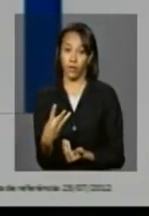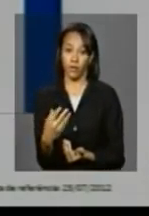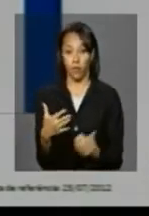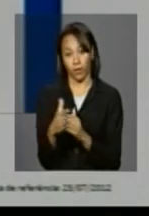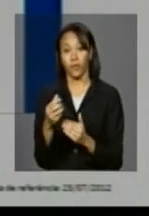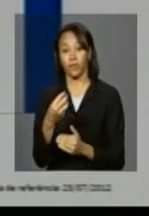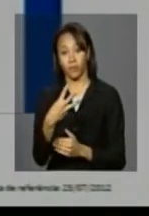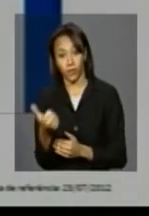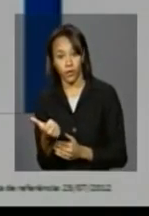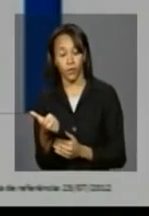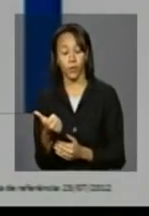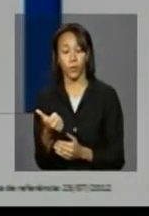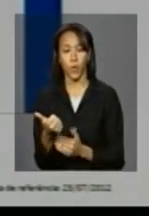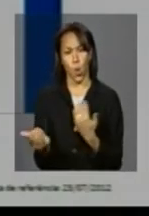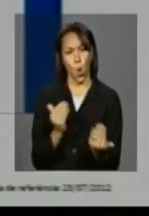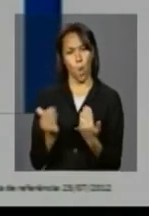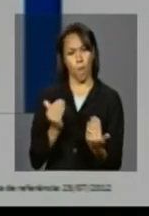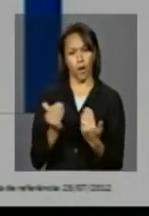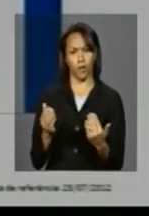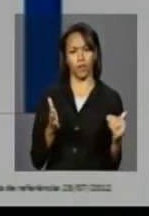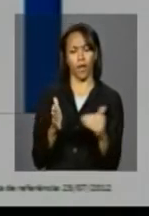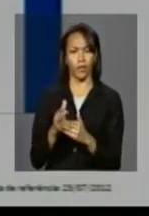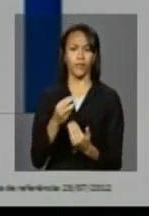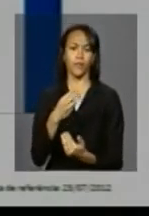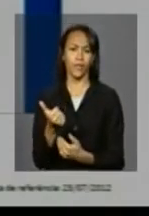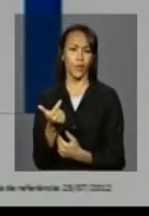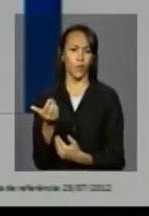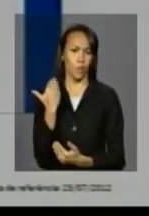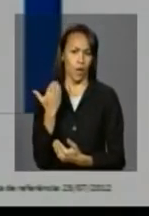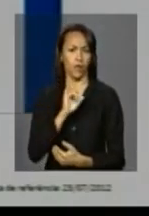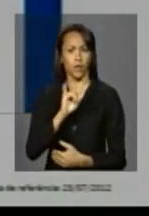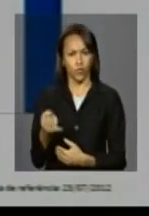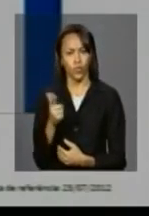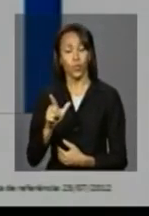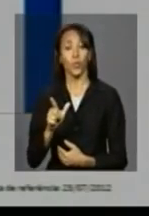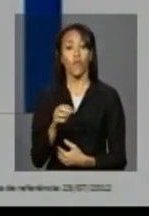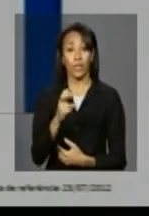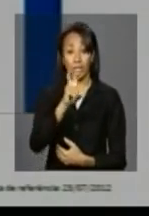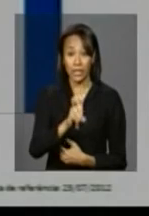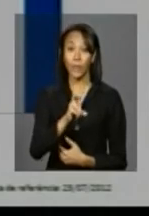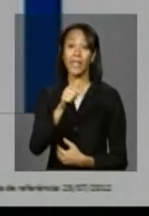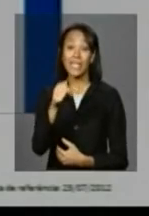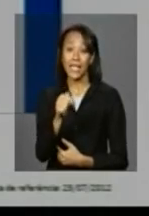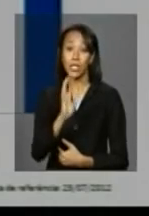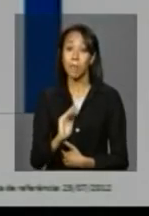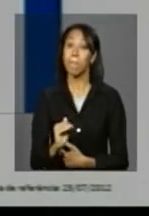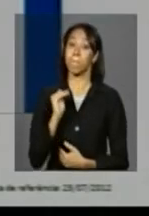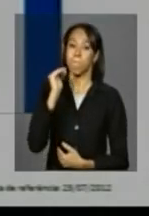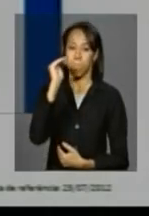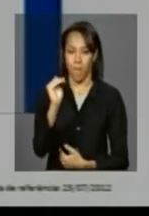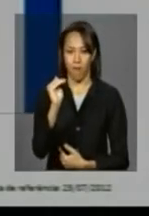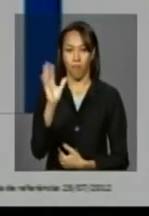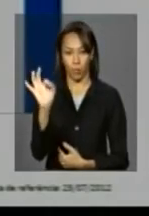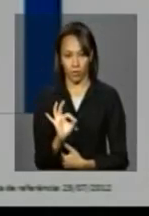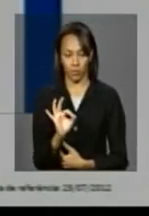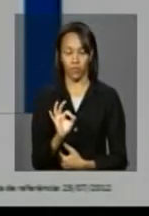31, comparados com até 31 de julho do ano passado, foi 57% maior. E aqui acho que é